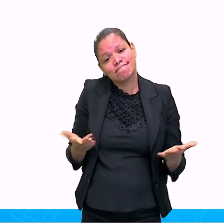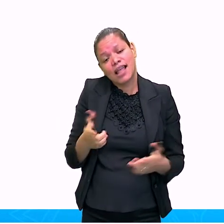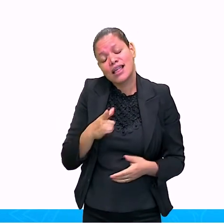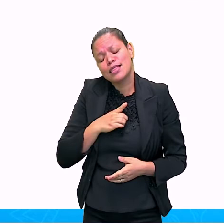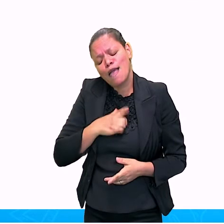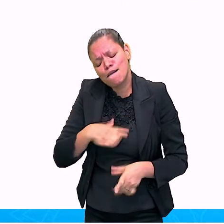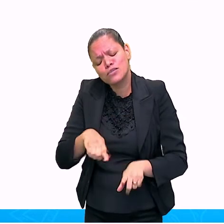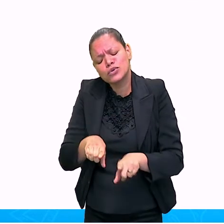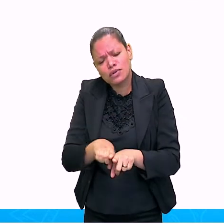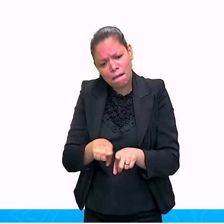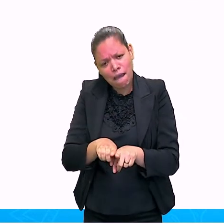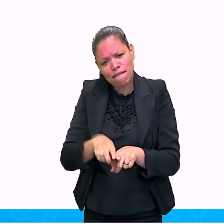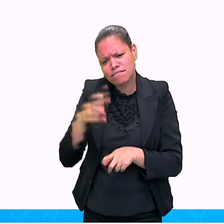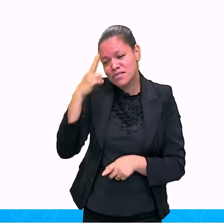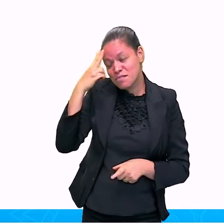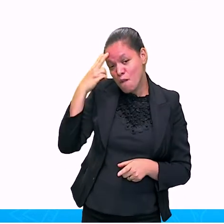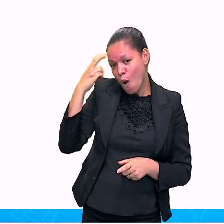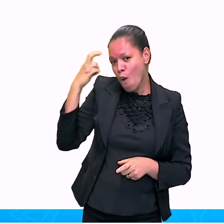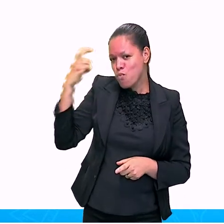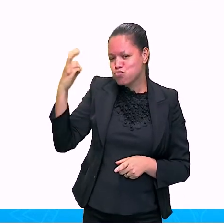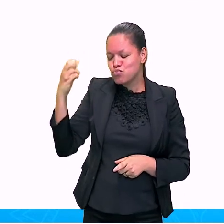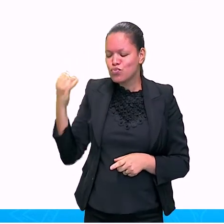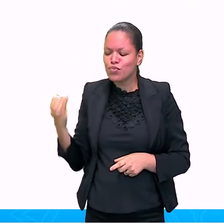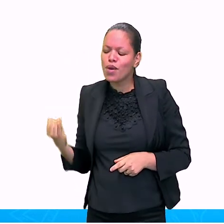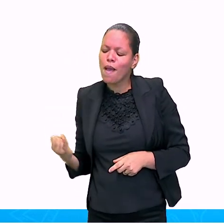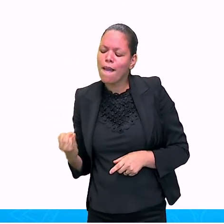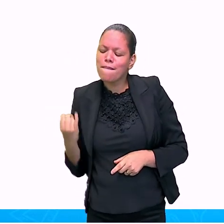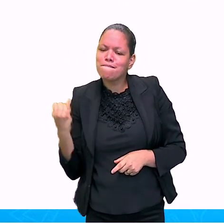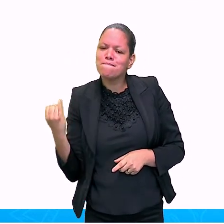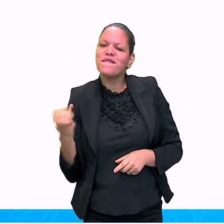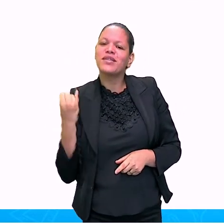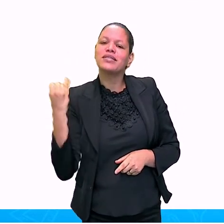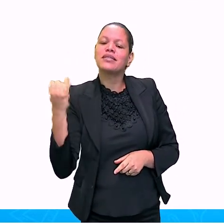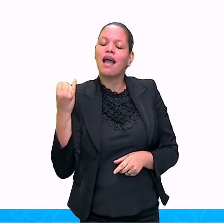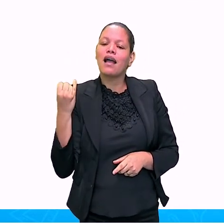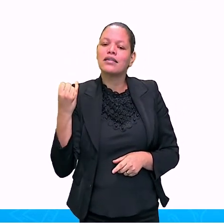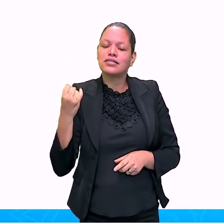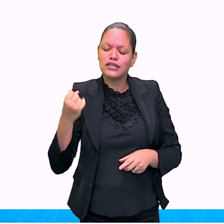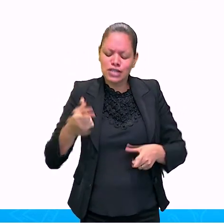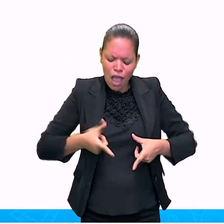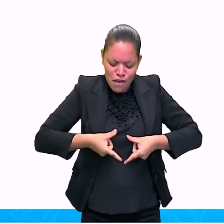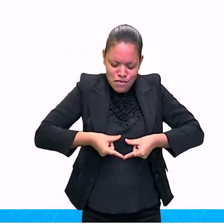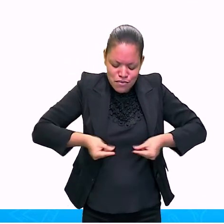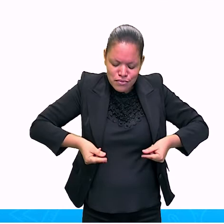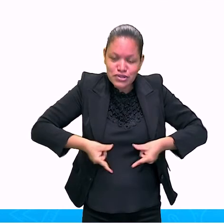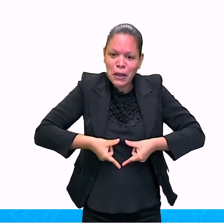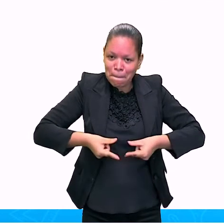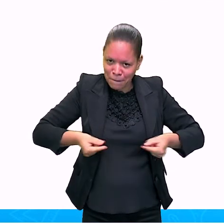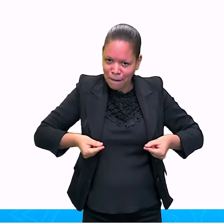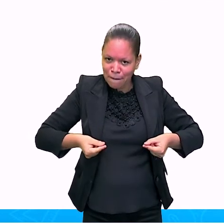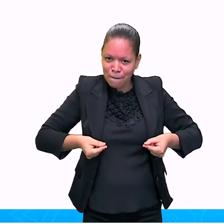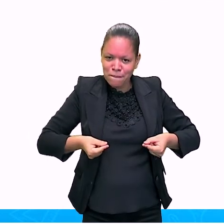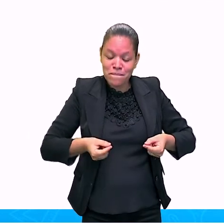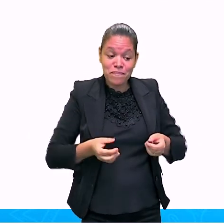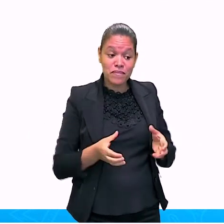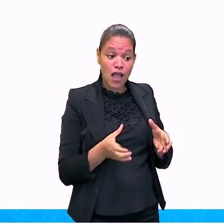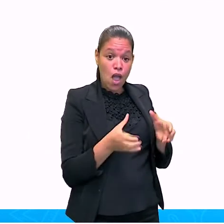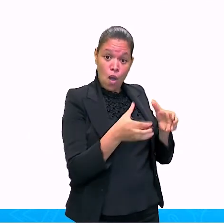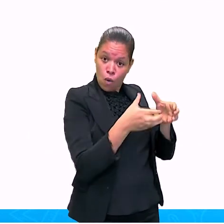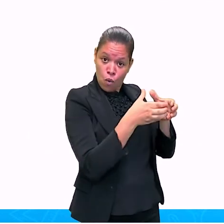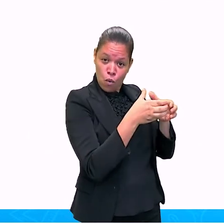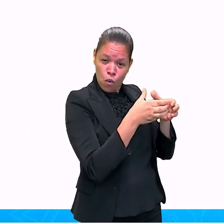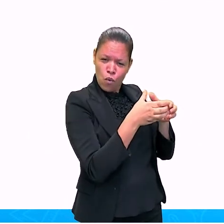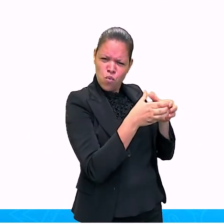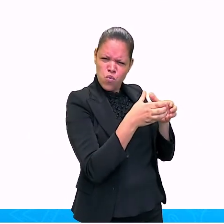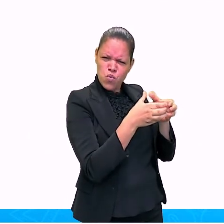uma cultura, né, não menos importante, que é o Japão. O Japão hoje faz uma colônia bastante